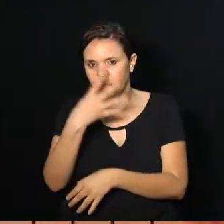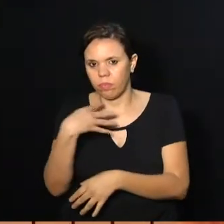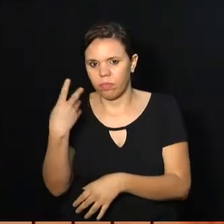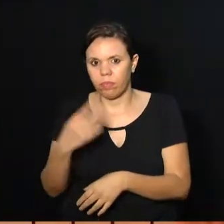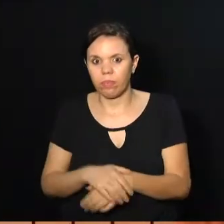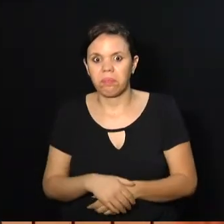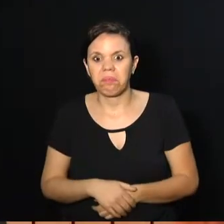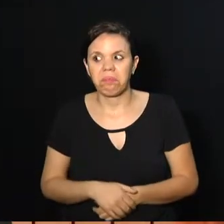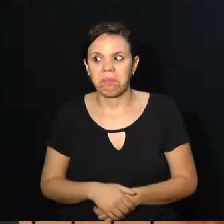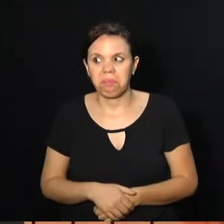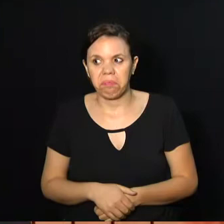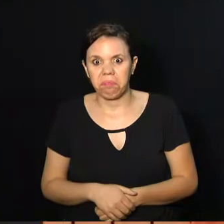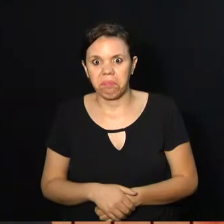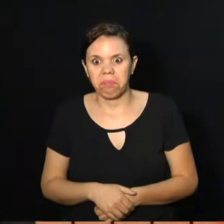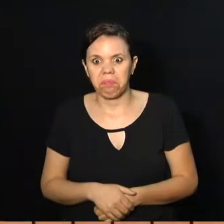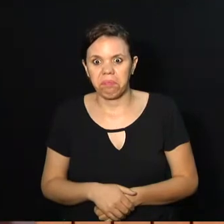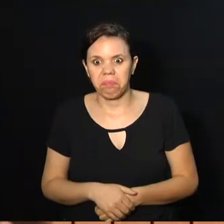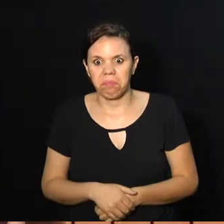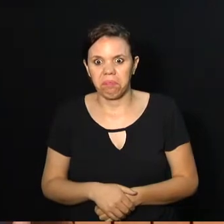Eu apoio.